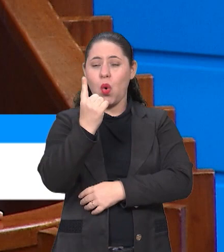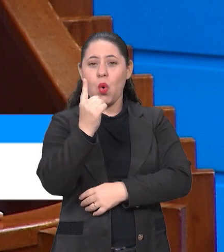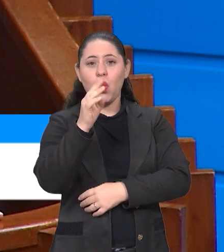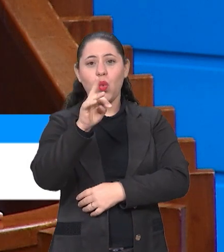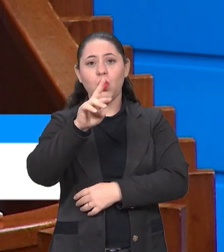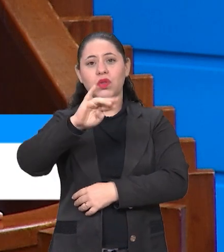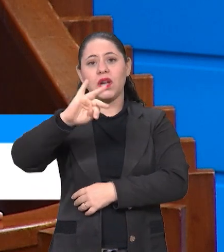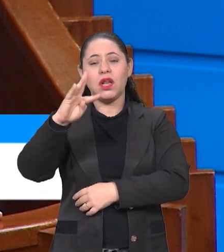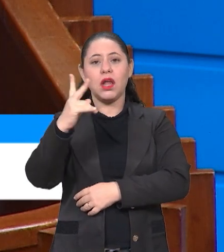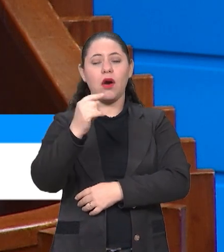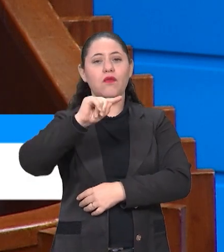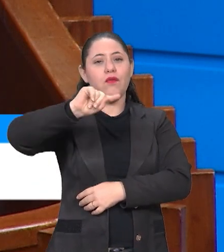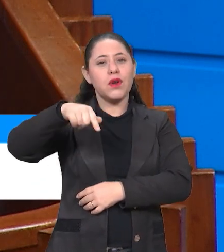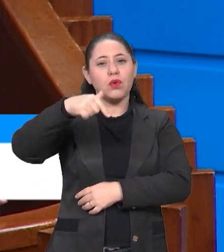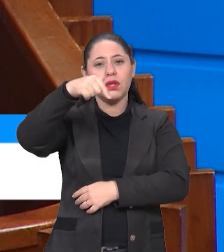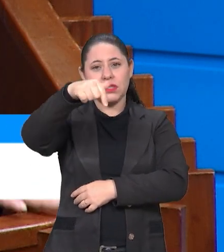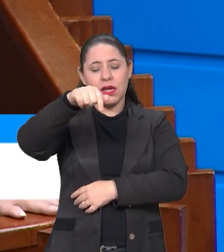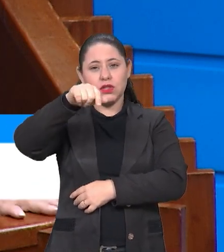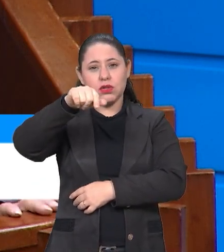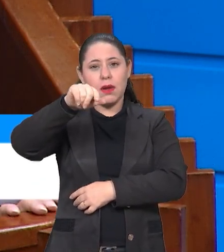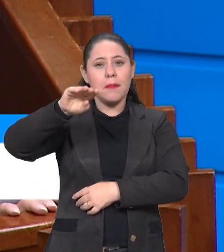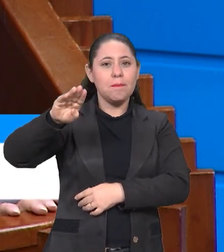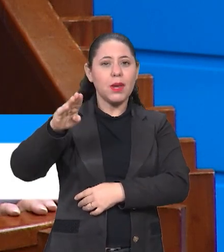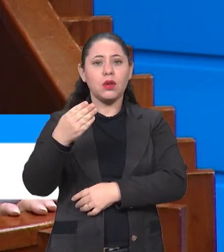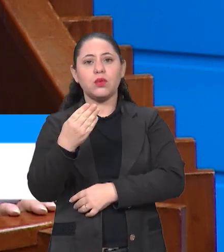de 1,7 trilhão,